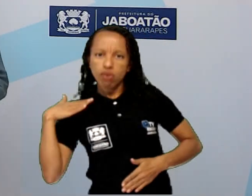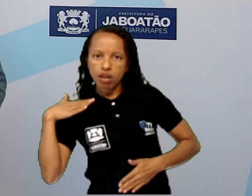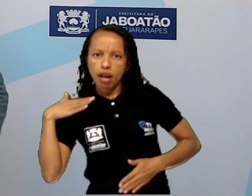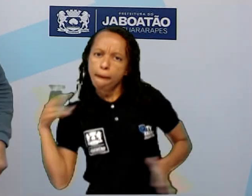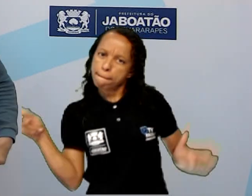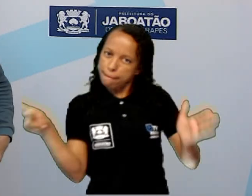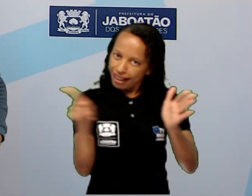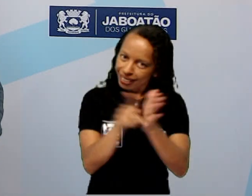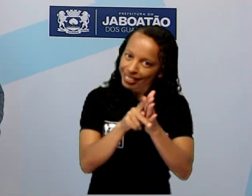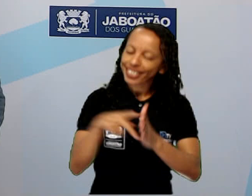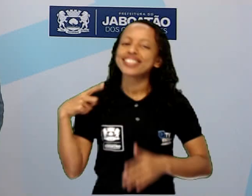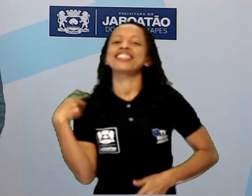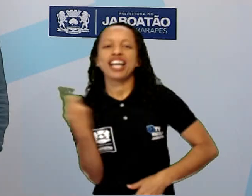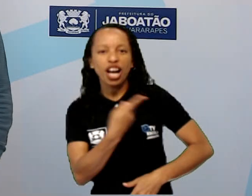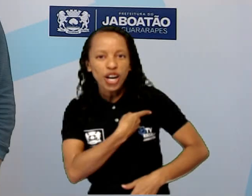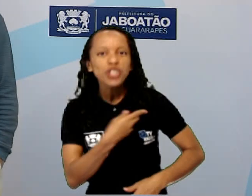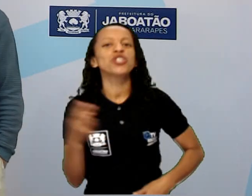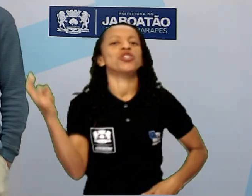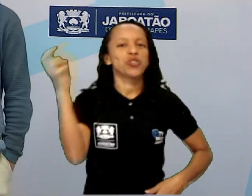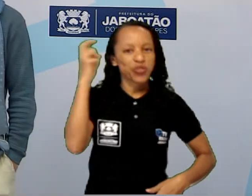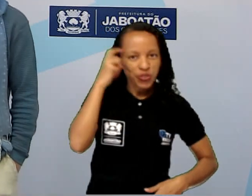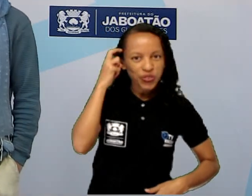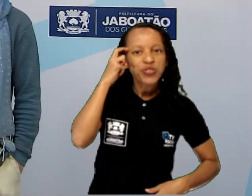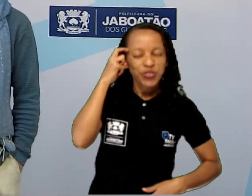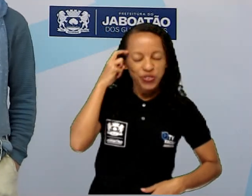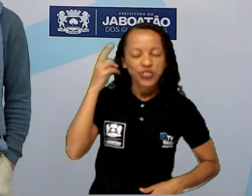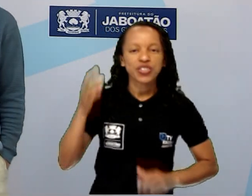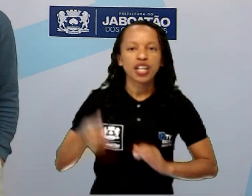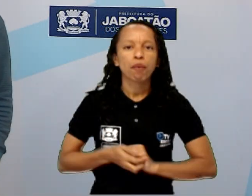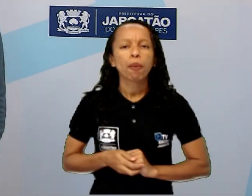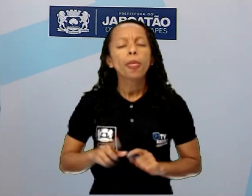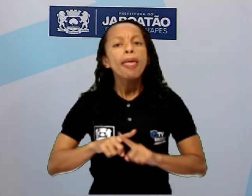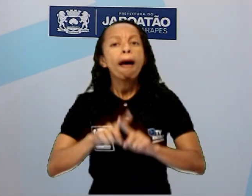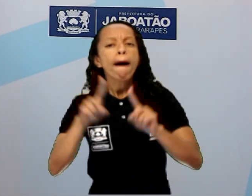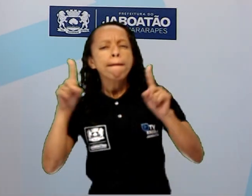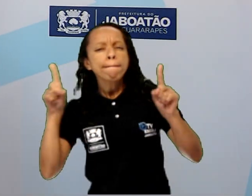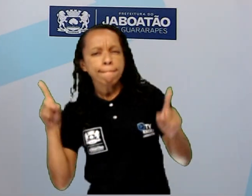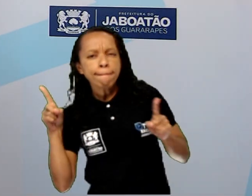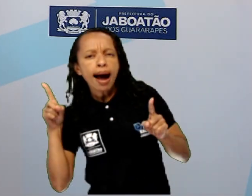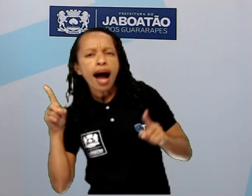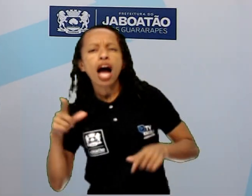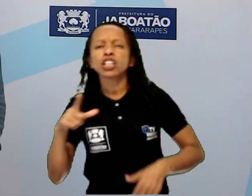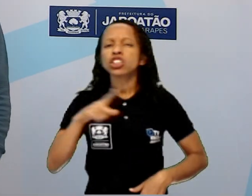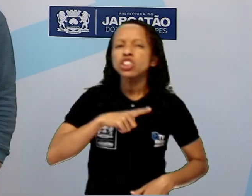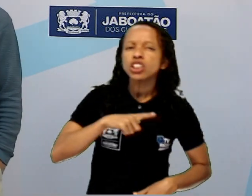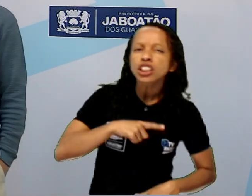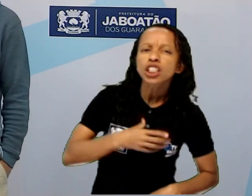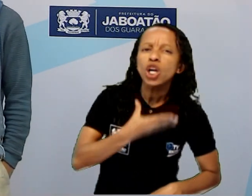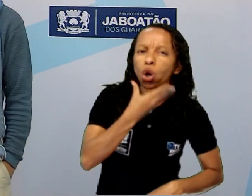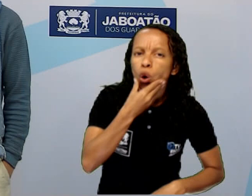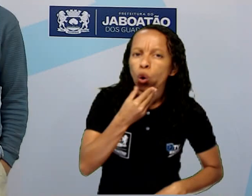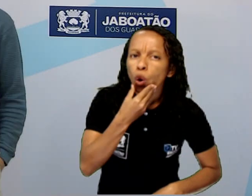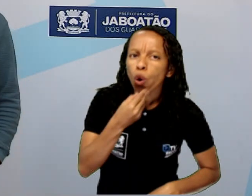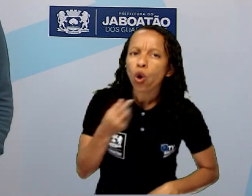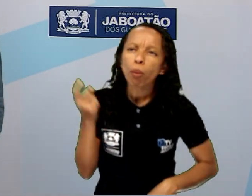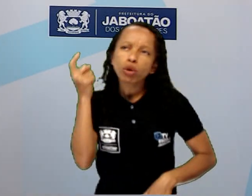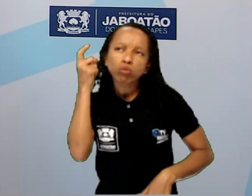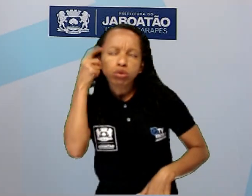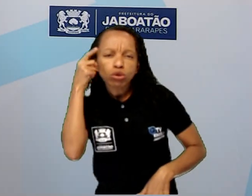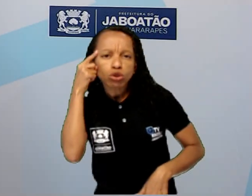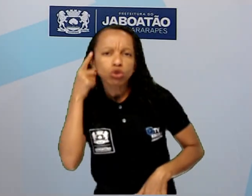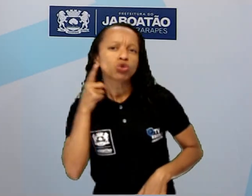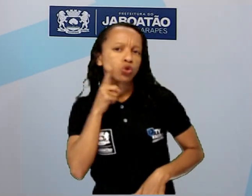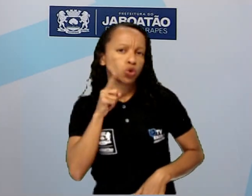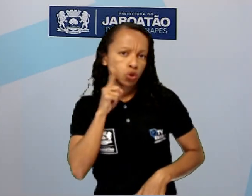parte da nossa cultura, da cultura de um povo. Mas tem um pensador inglês, um estudioso, chamado Edward